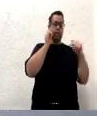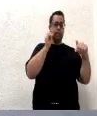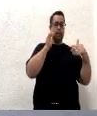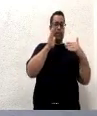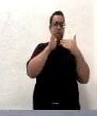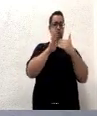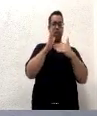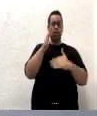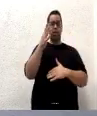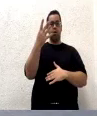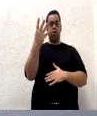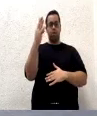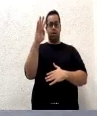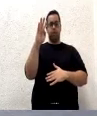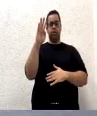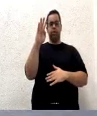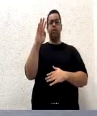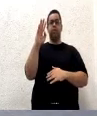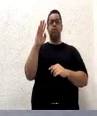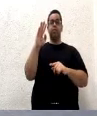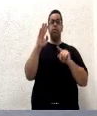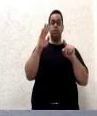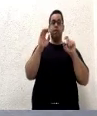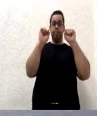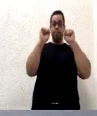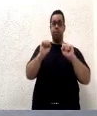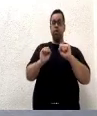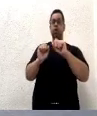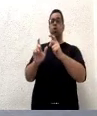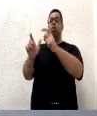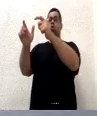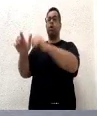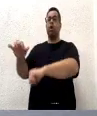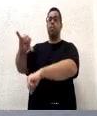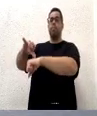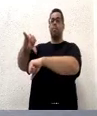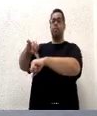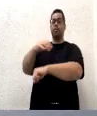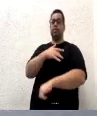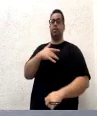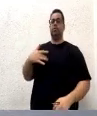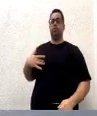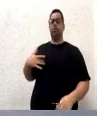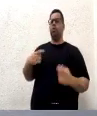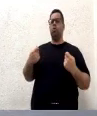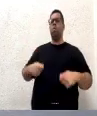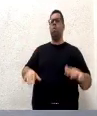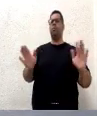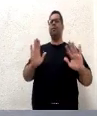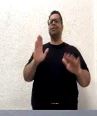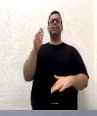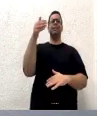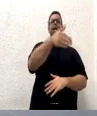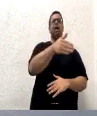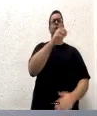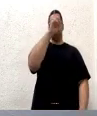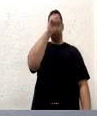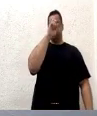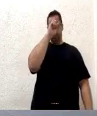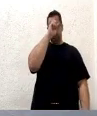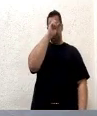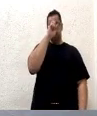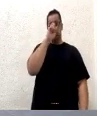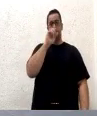no volume de gente lá na UPA, tirando a oportunidade de quem está numa emergência de ser atendido em tempo, e eu posso ser